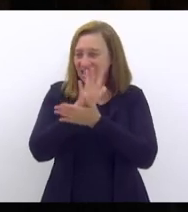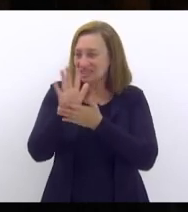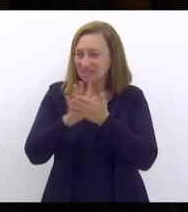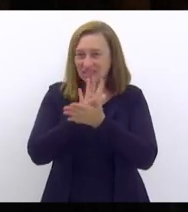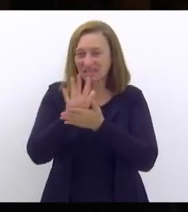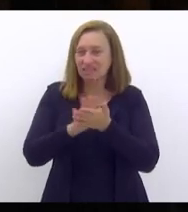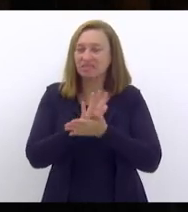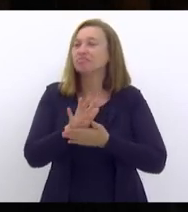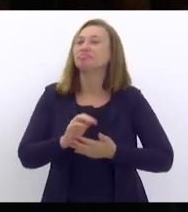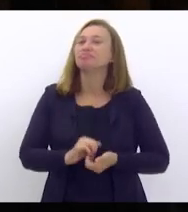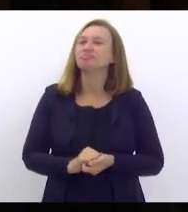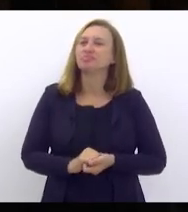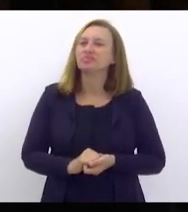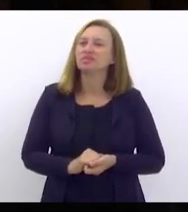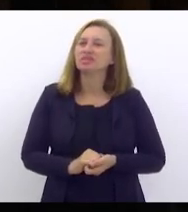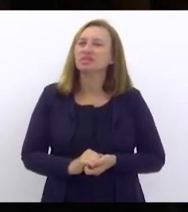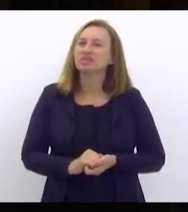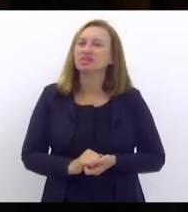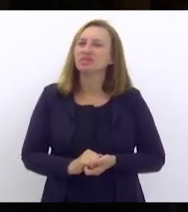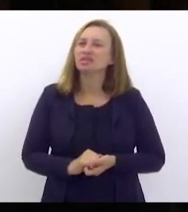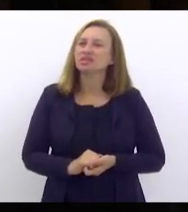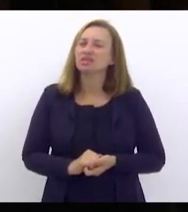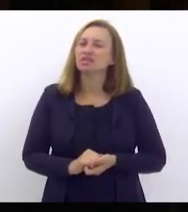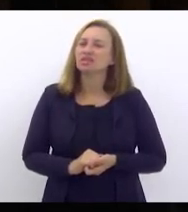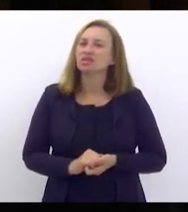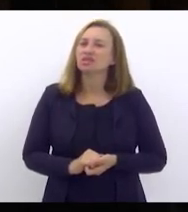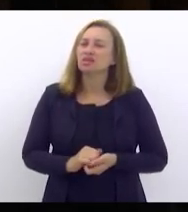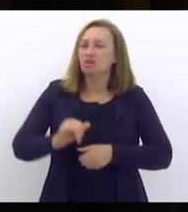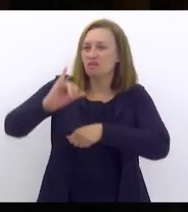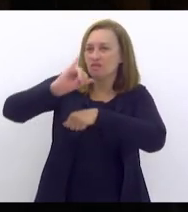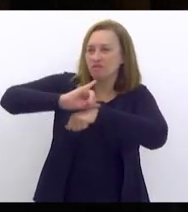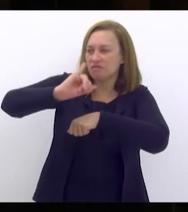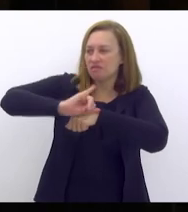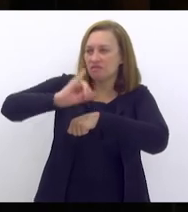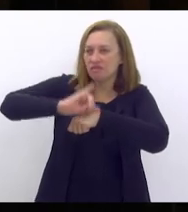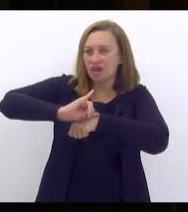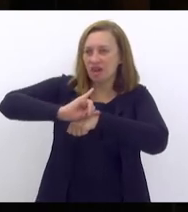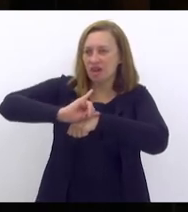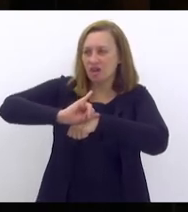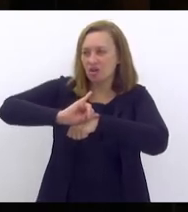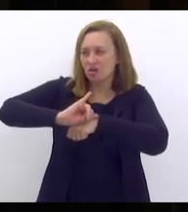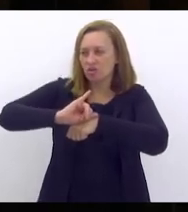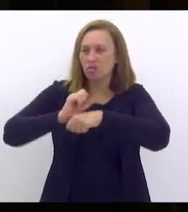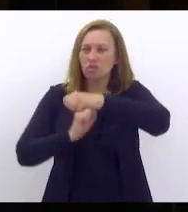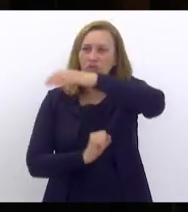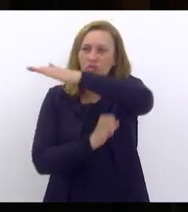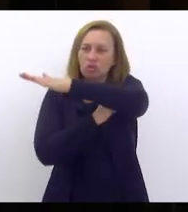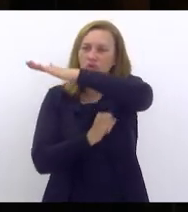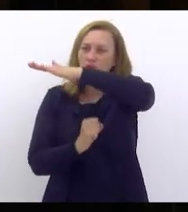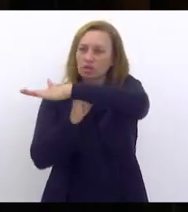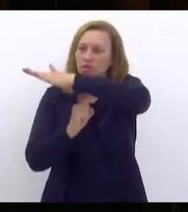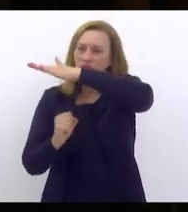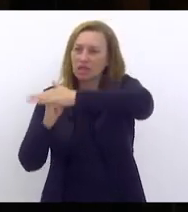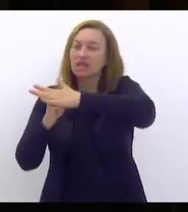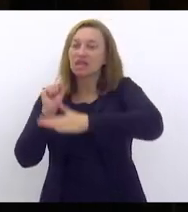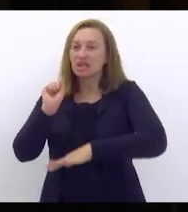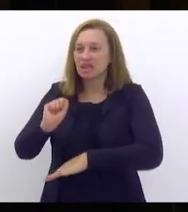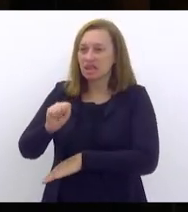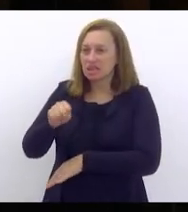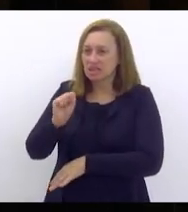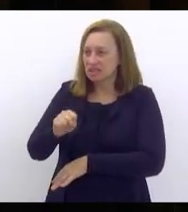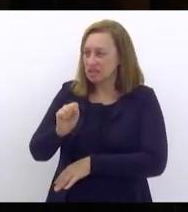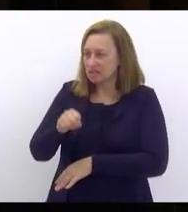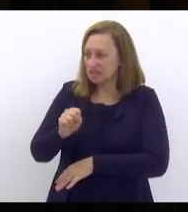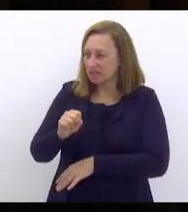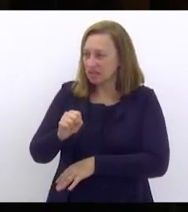se preocupou em colocar ferro naquela fundação, preferiu colocar o ferro no povo, que foi isso que ele